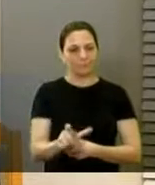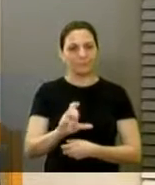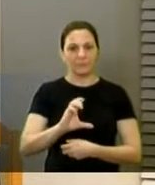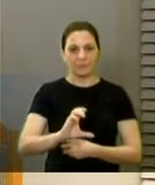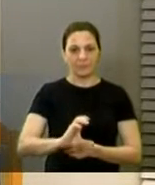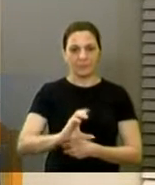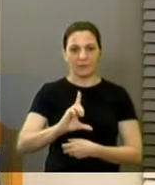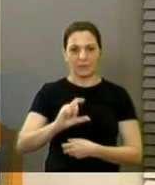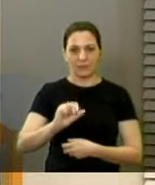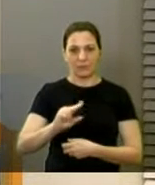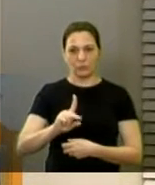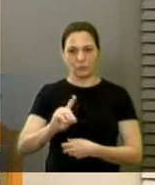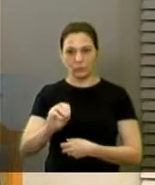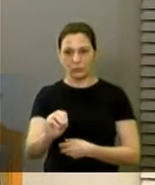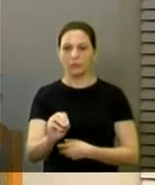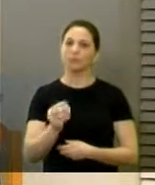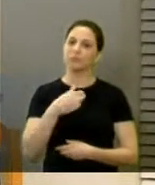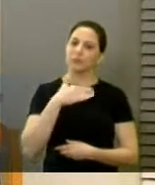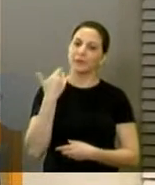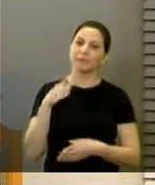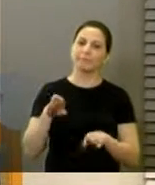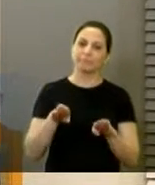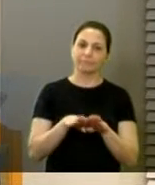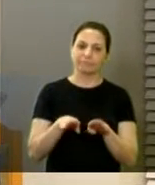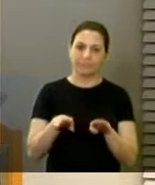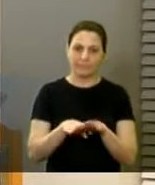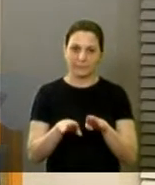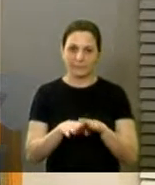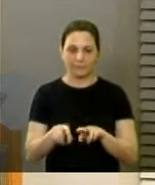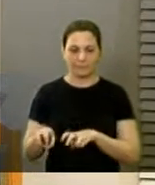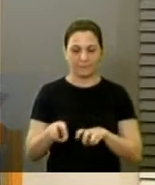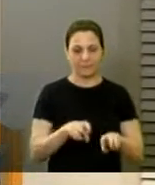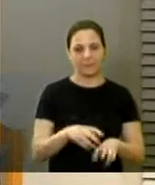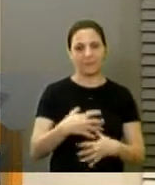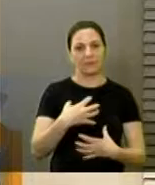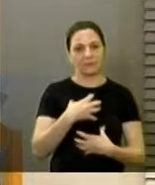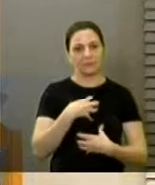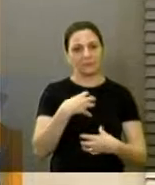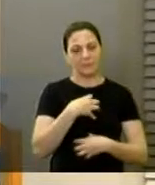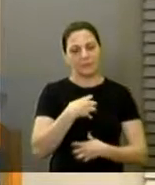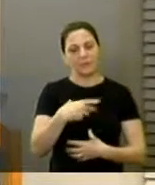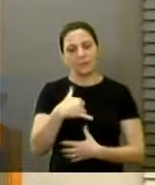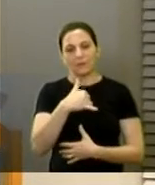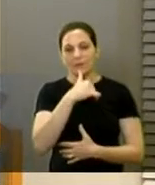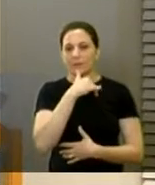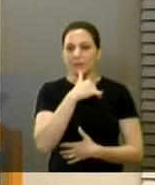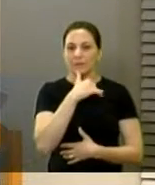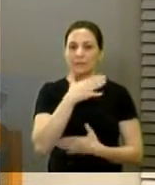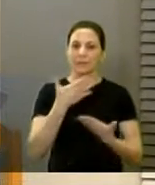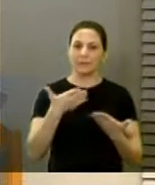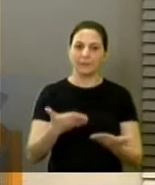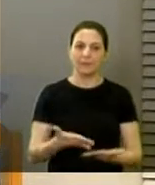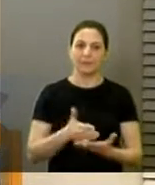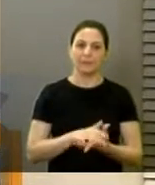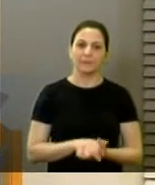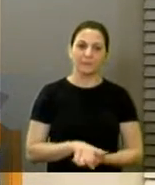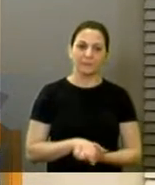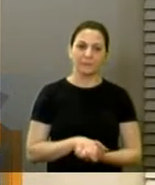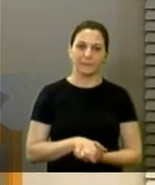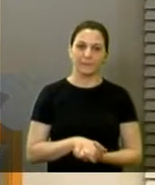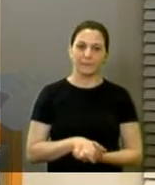enorme da bancada também deixarem os nosso pesar os nossos sentimentos e